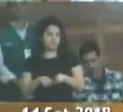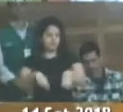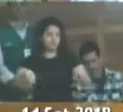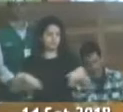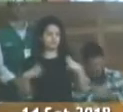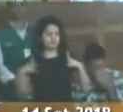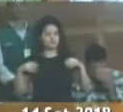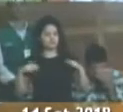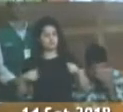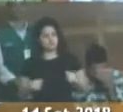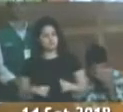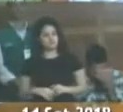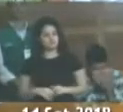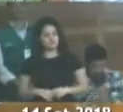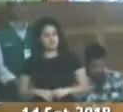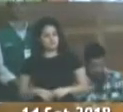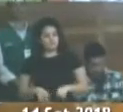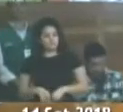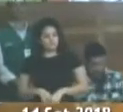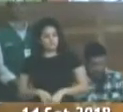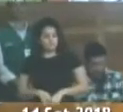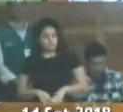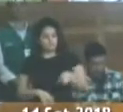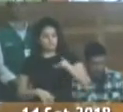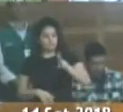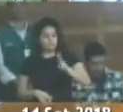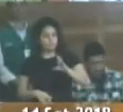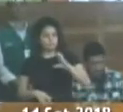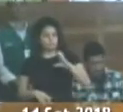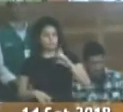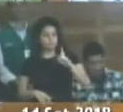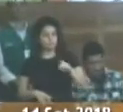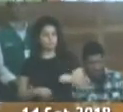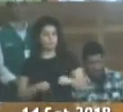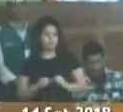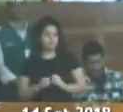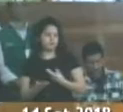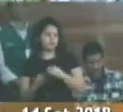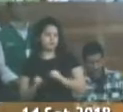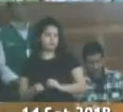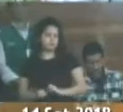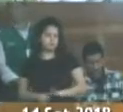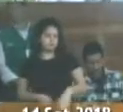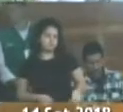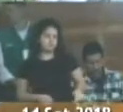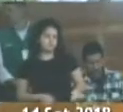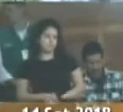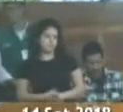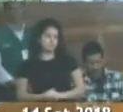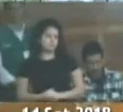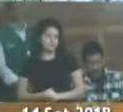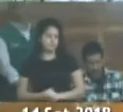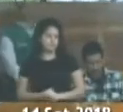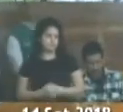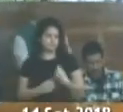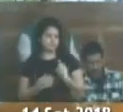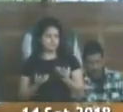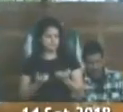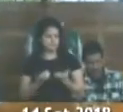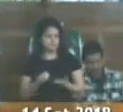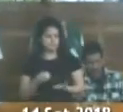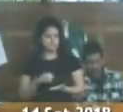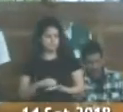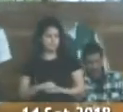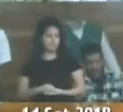alunos e espaço para atividades lúdicas da educação infantil. Contudo, o que estamos, nesse momento, querendo articular é